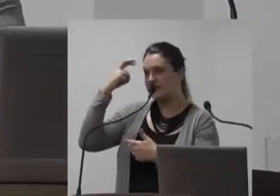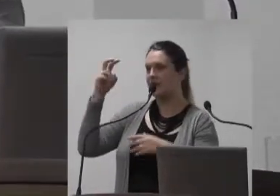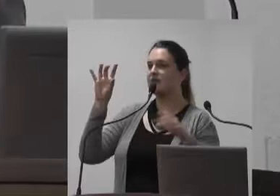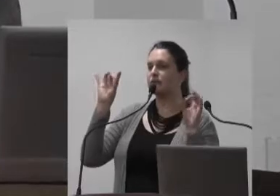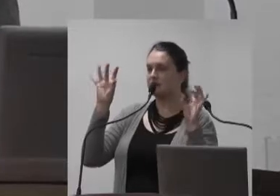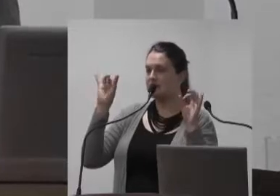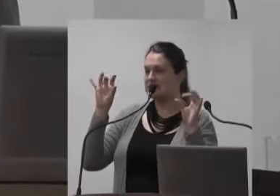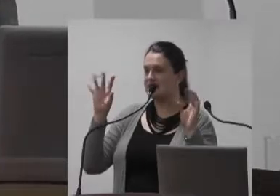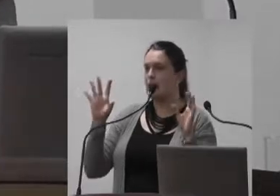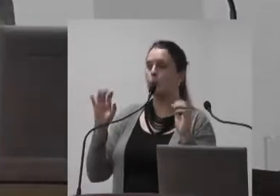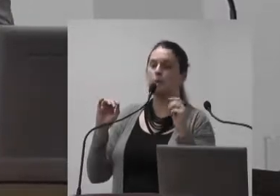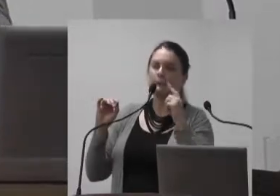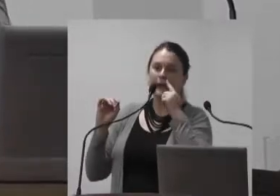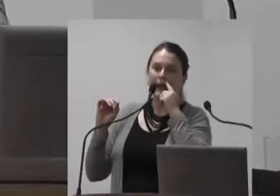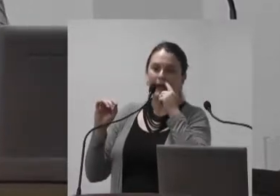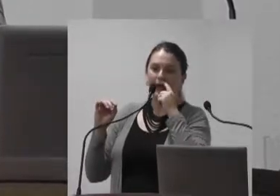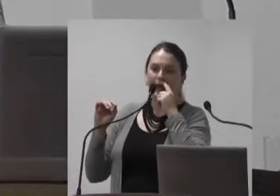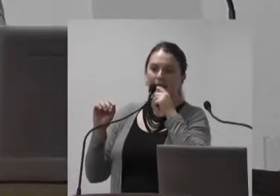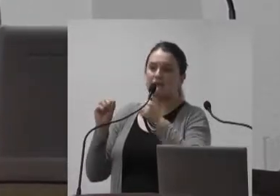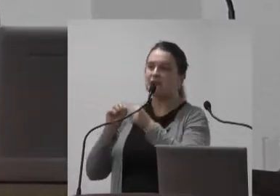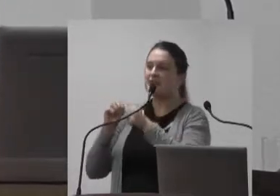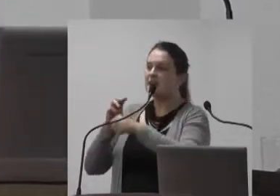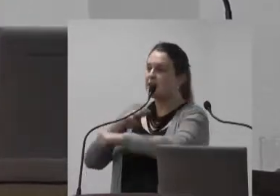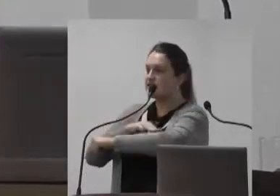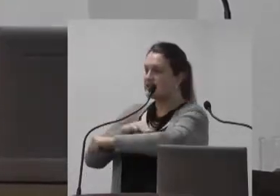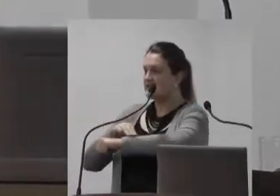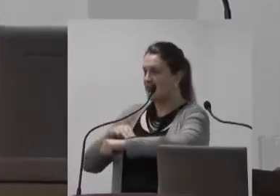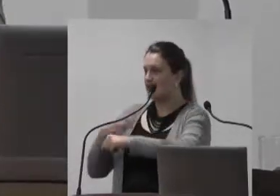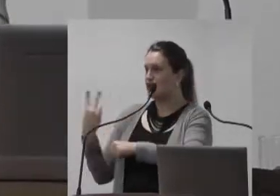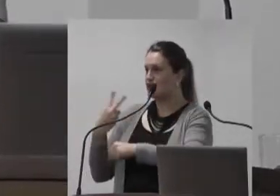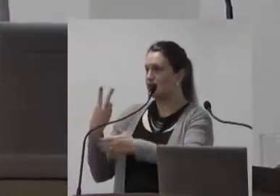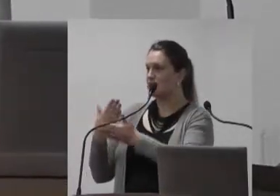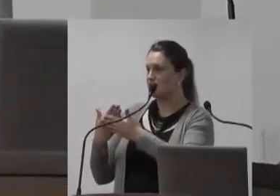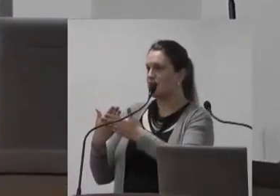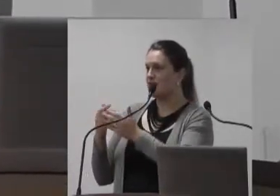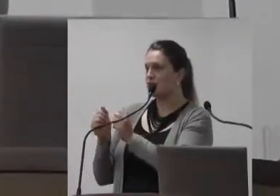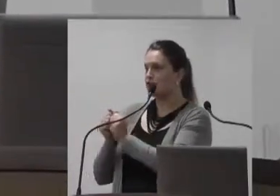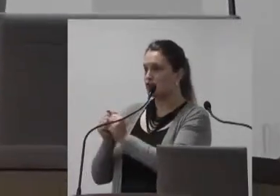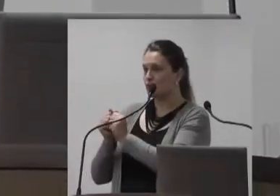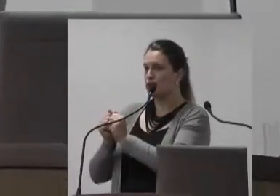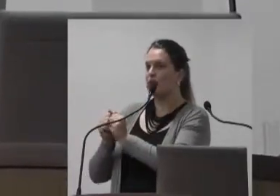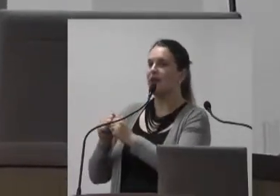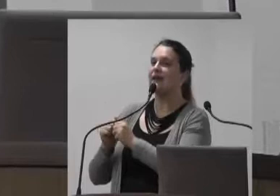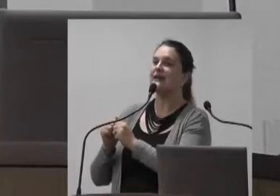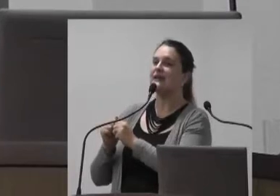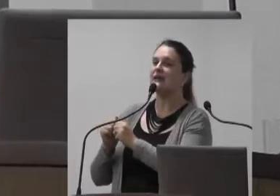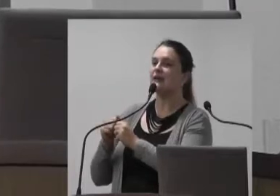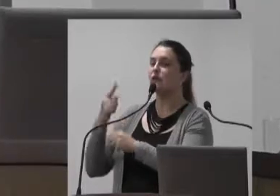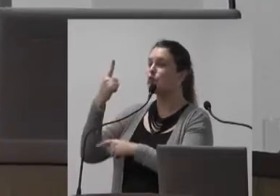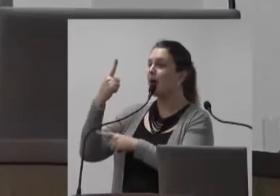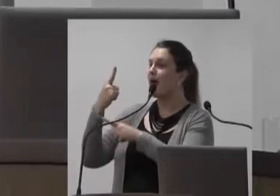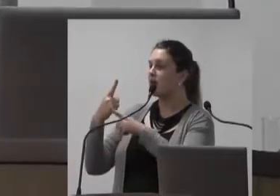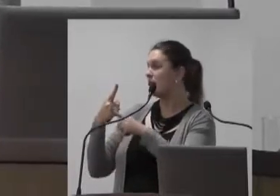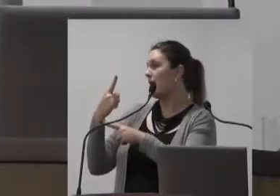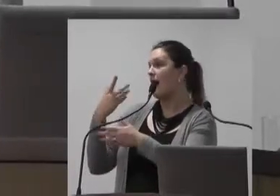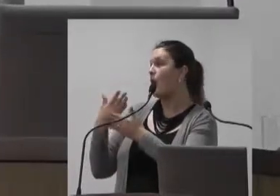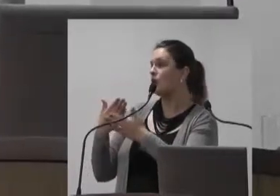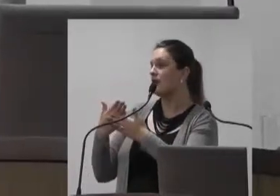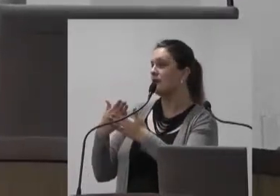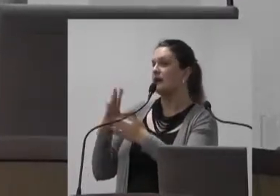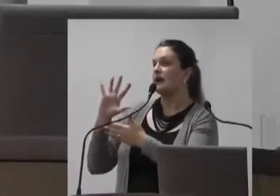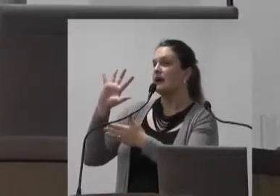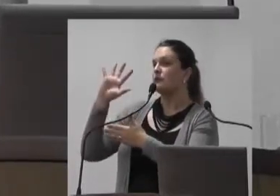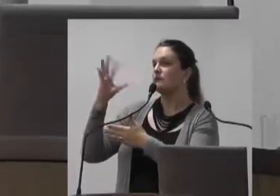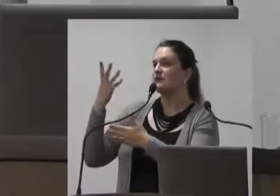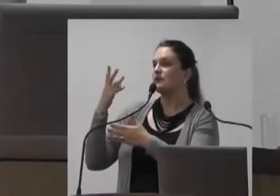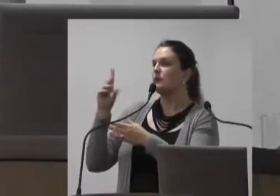muito inteligente, muito especial. Ela fazia magistério, nós duas estudávamos junto. E uma